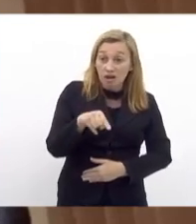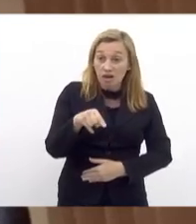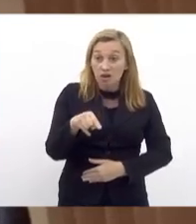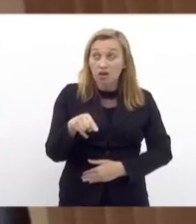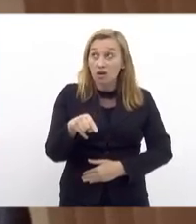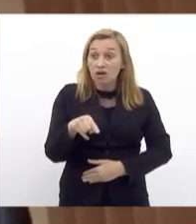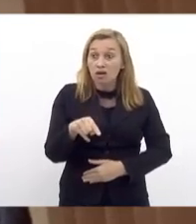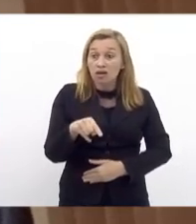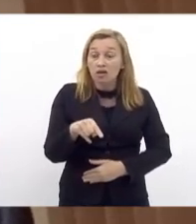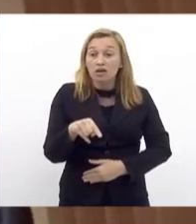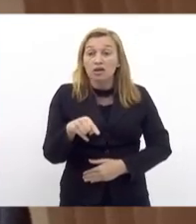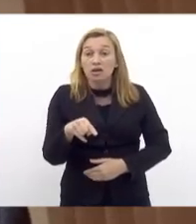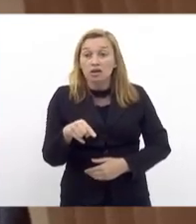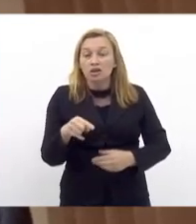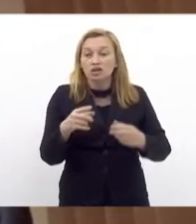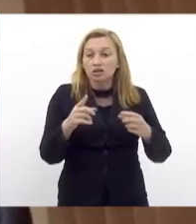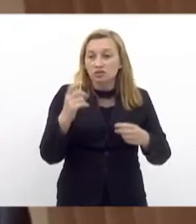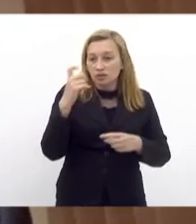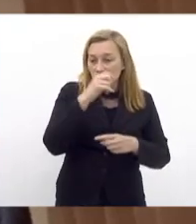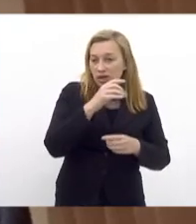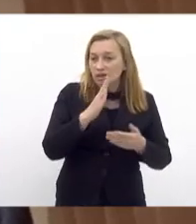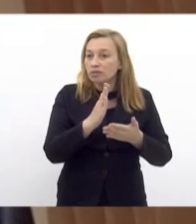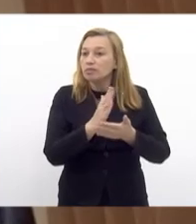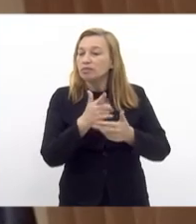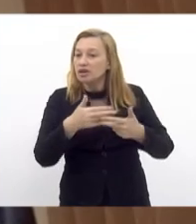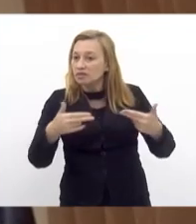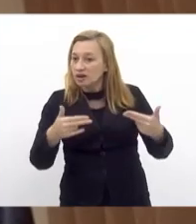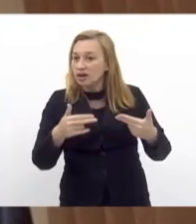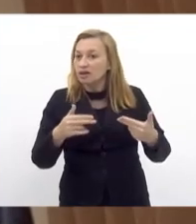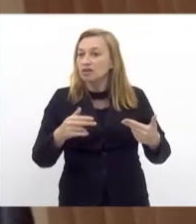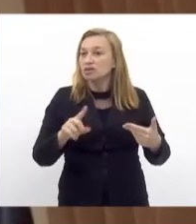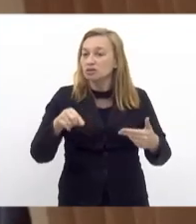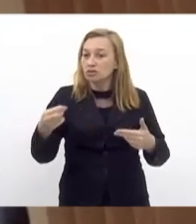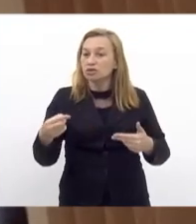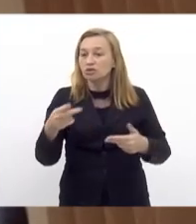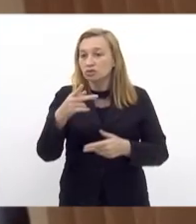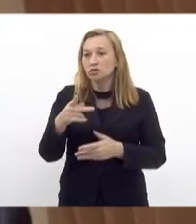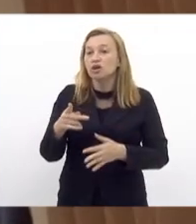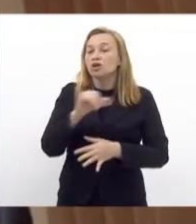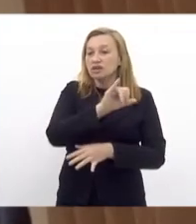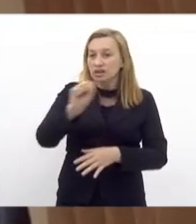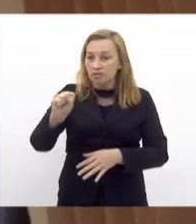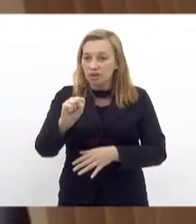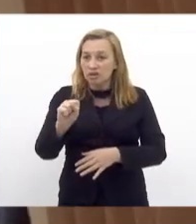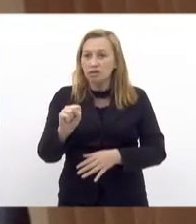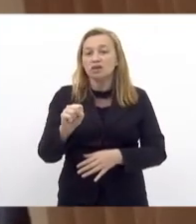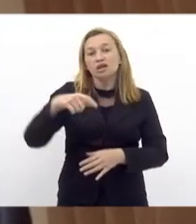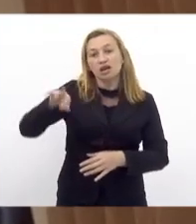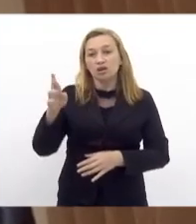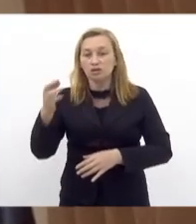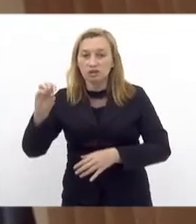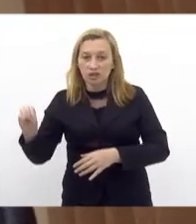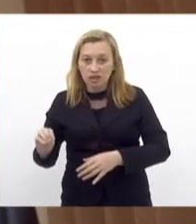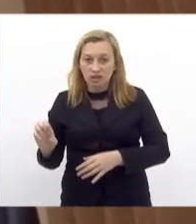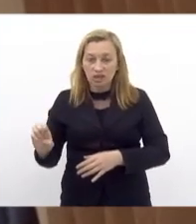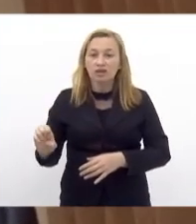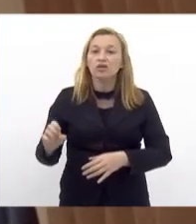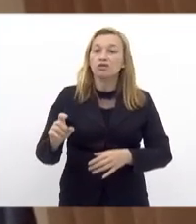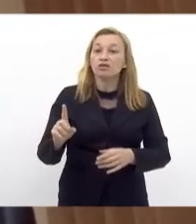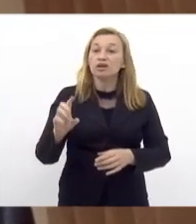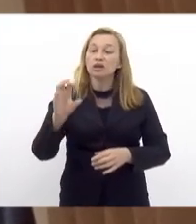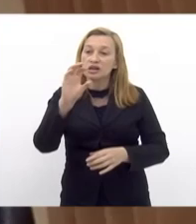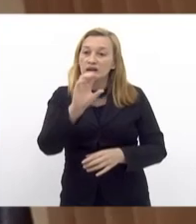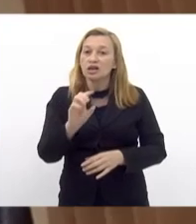que muito se brigava. E, para vocês terem uma ideia, aqui em Fortaleza, o ICMS do querosene de aviação foi zerado para